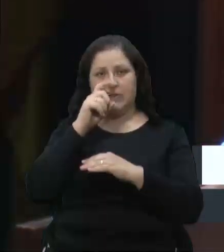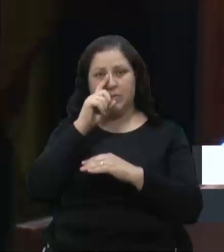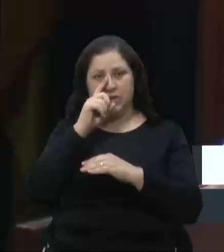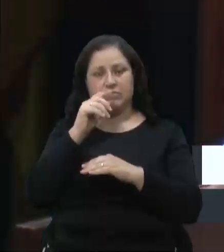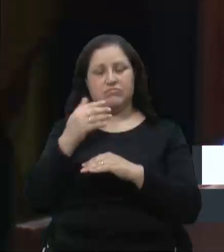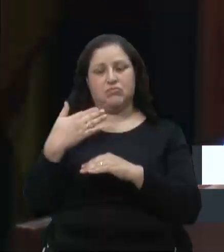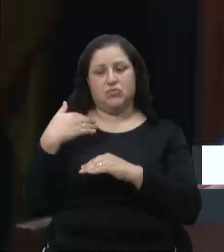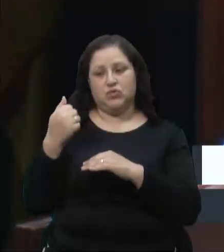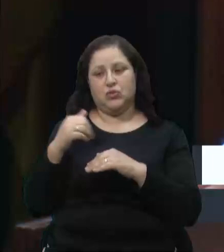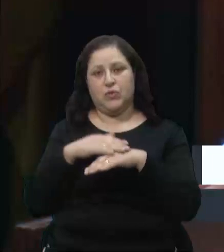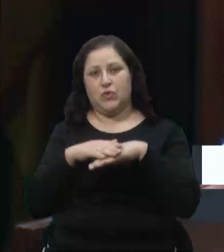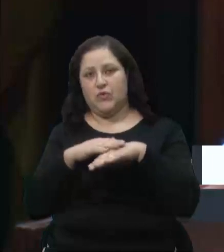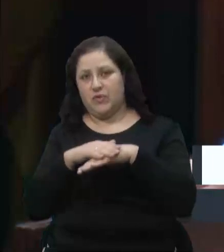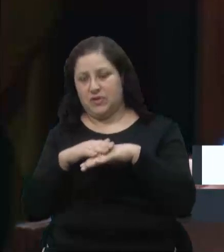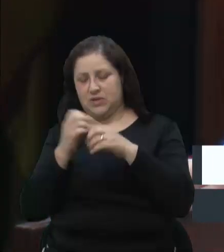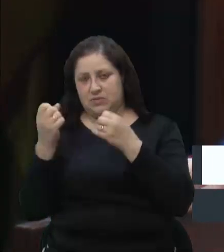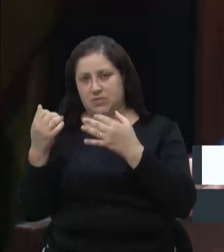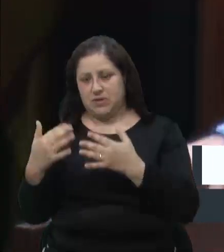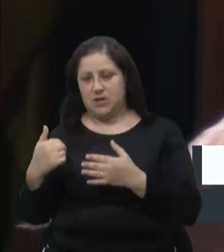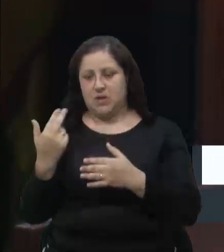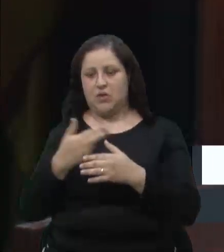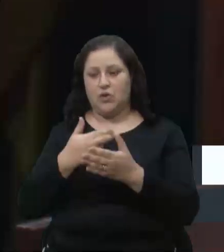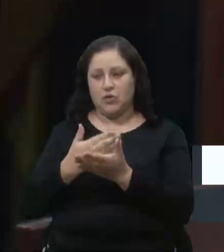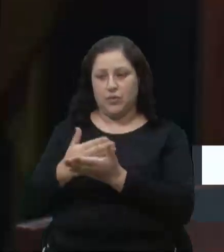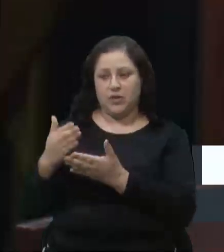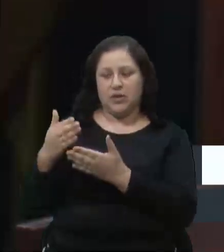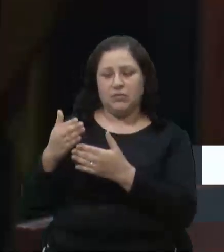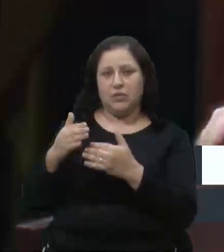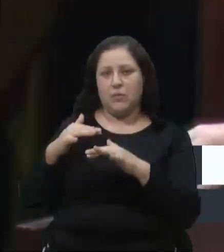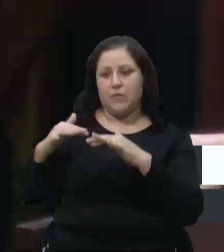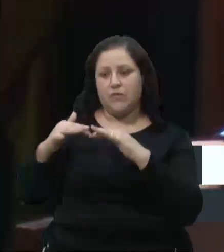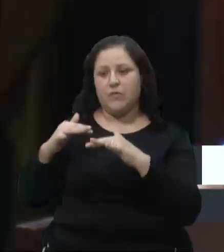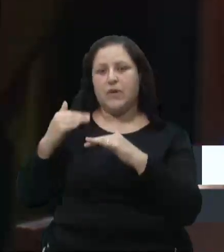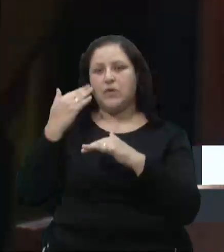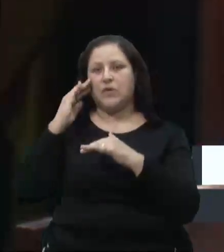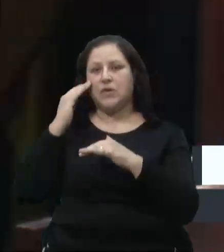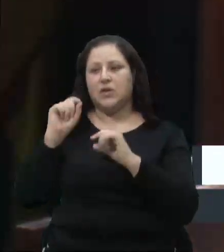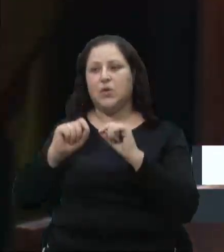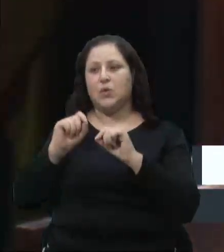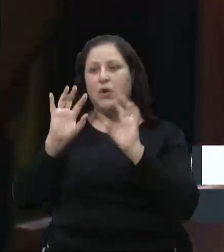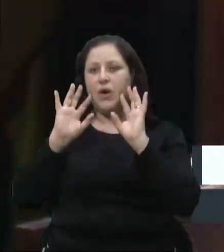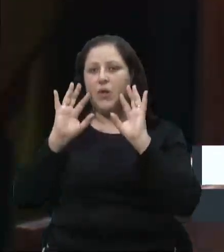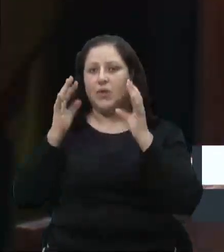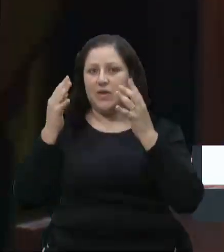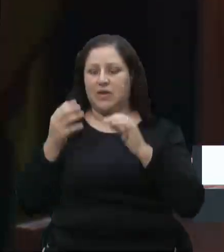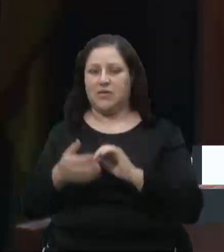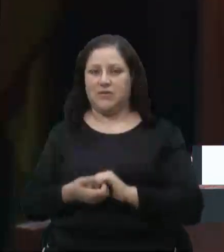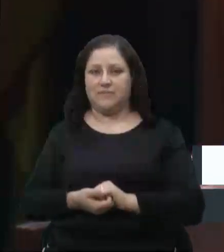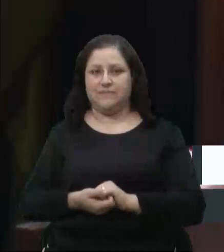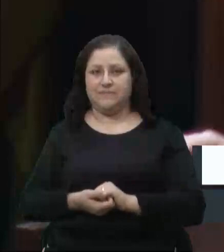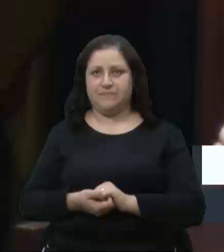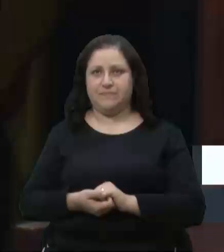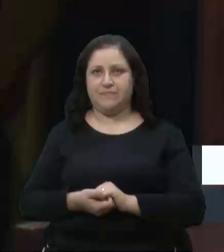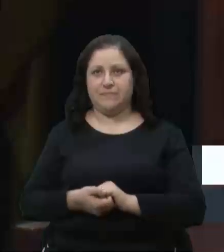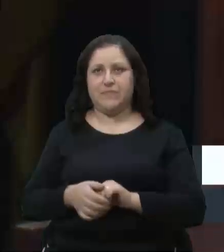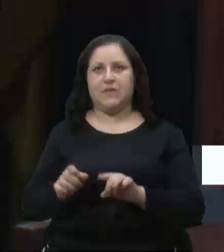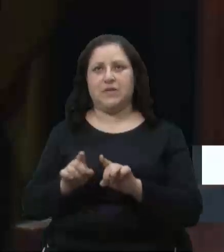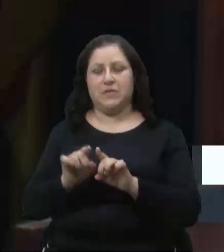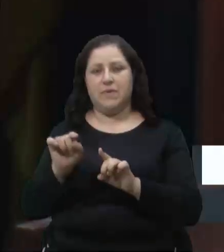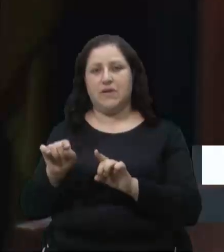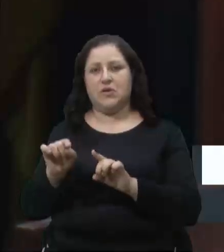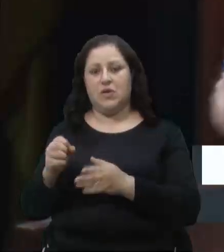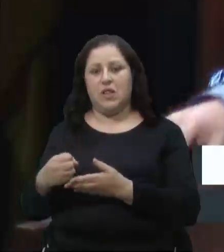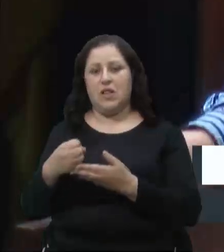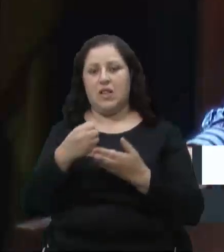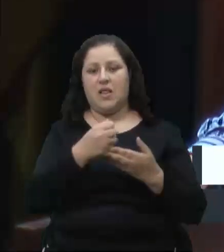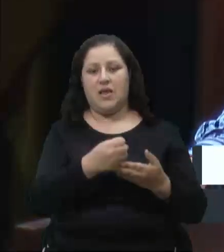com eles para entender tudo aquilo que tá acontecendo e levar isso para a Secretaria